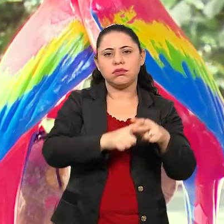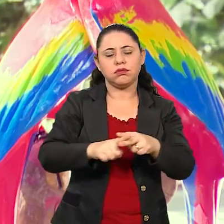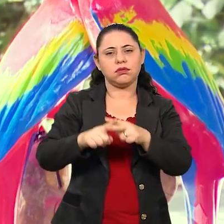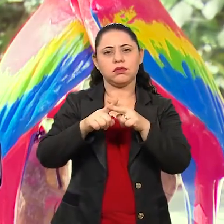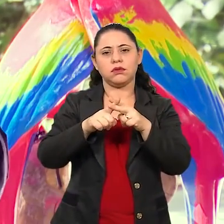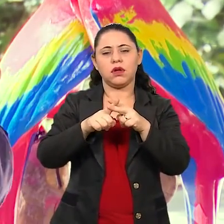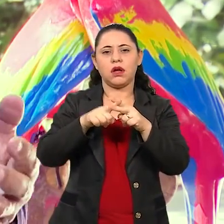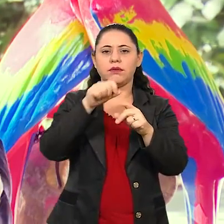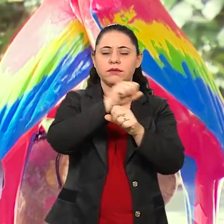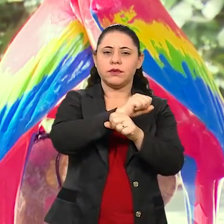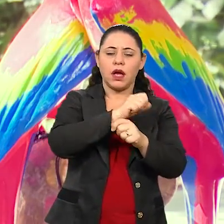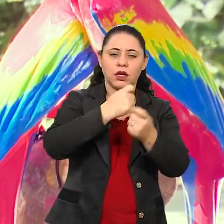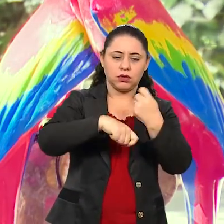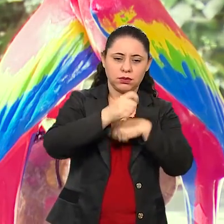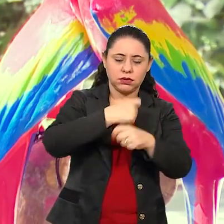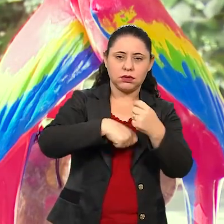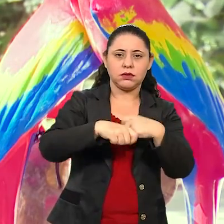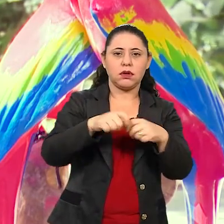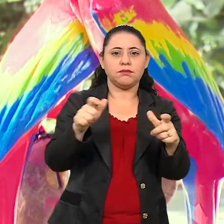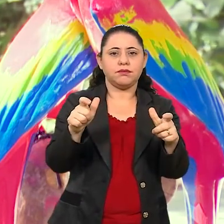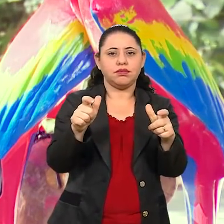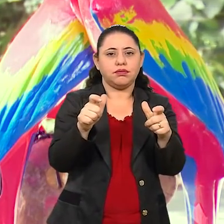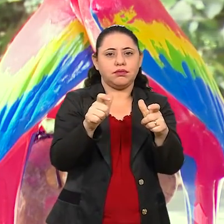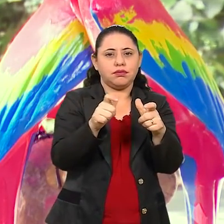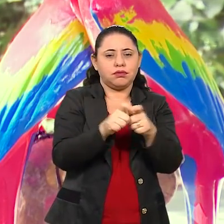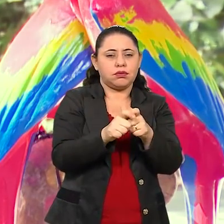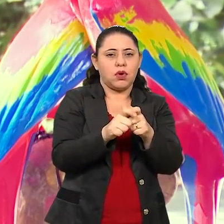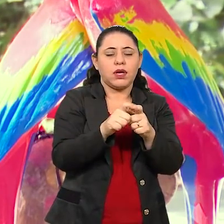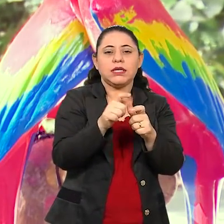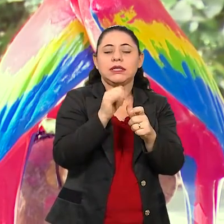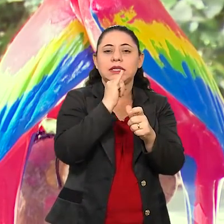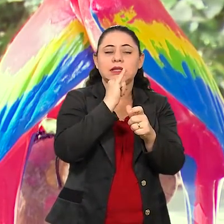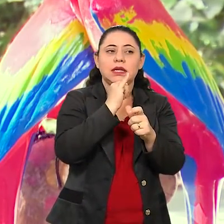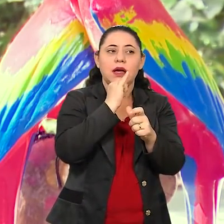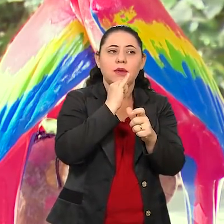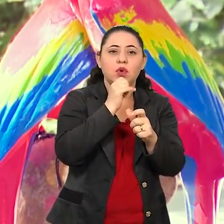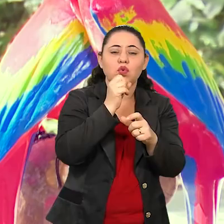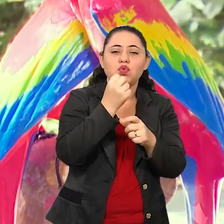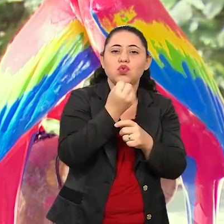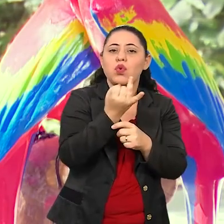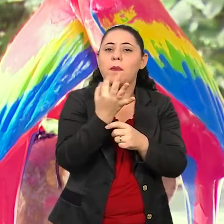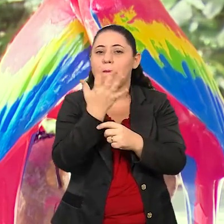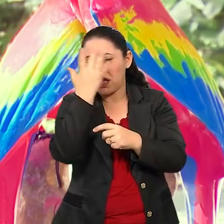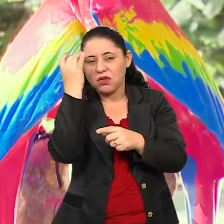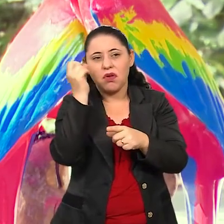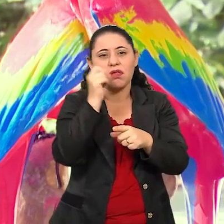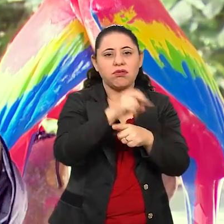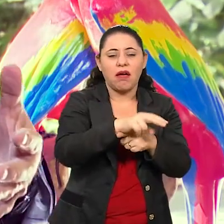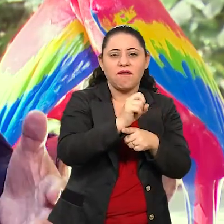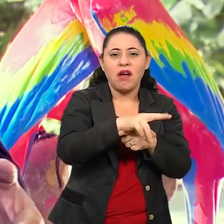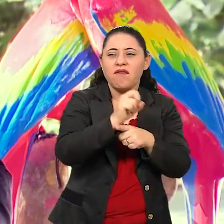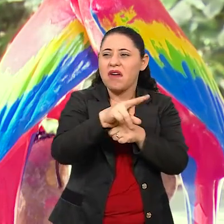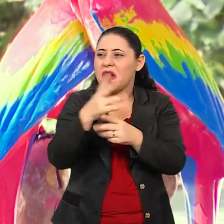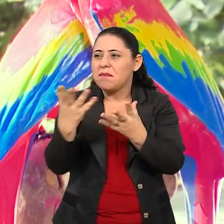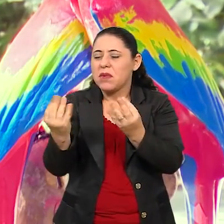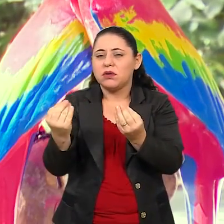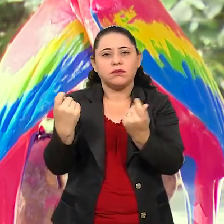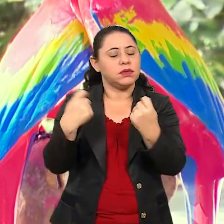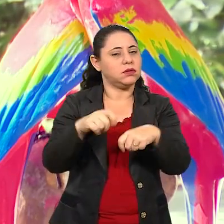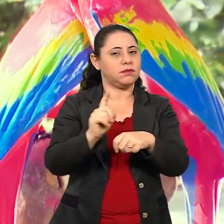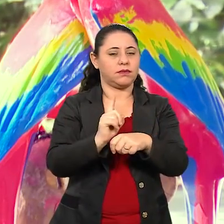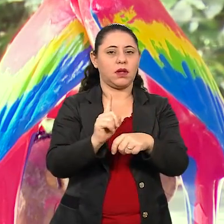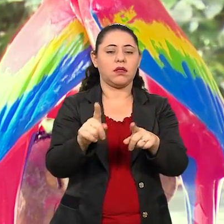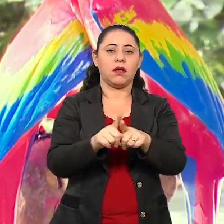a primeira delas é Reforma administrativa diminuiu o tamanho da máquina pública o desafio do programa